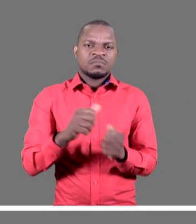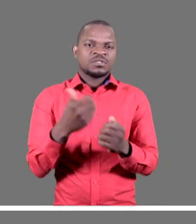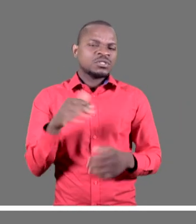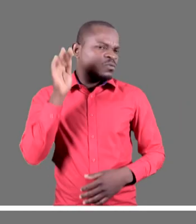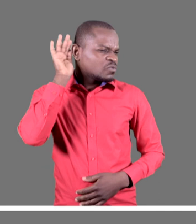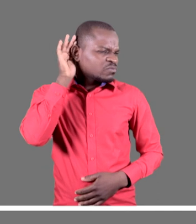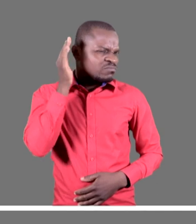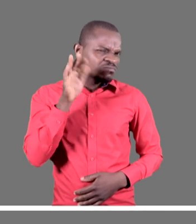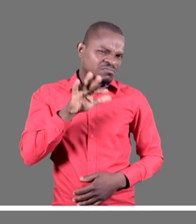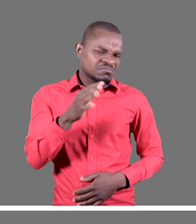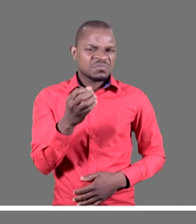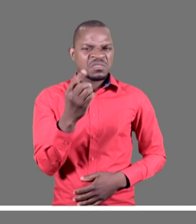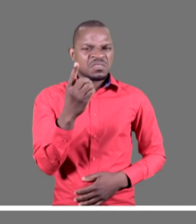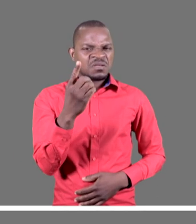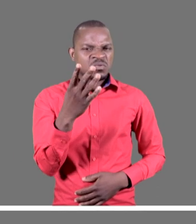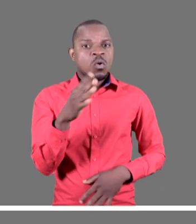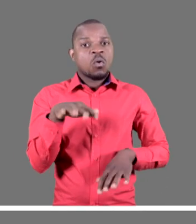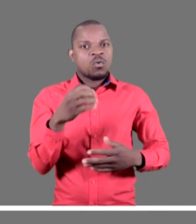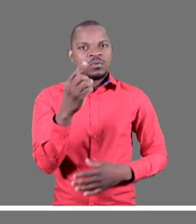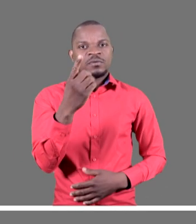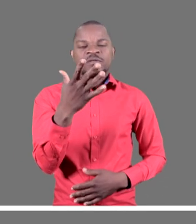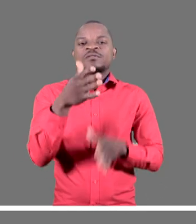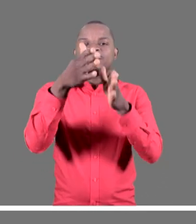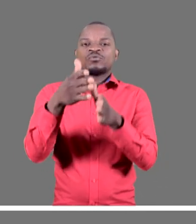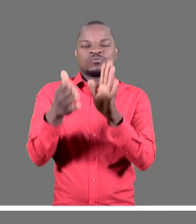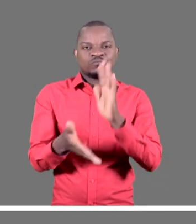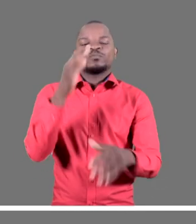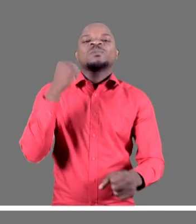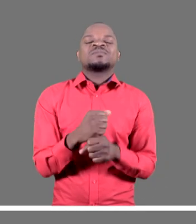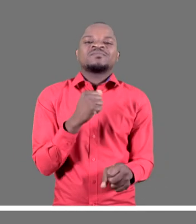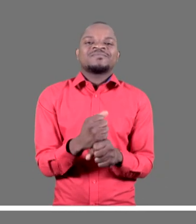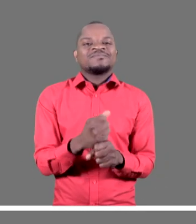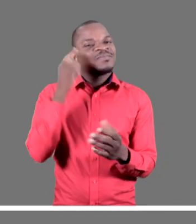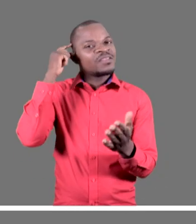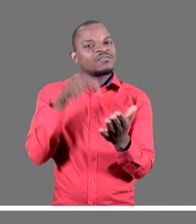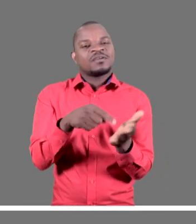de que aproximadamente 14 ou 15 pessoas estão lá. Foi um exemplo de louvar.